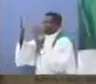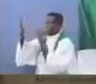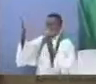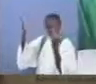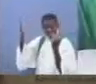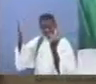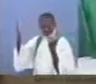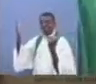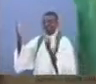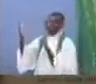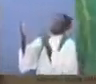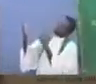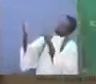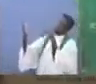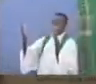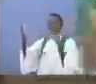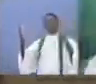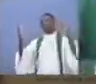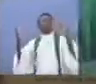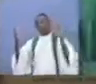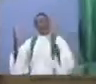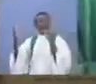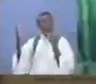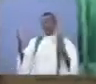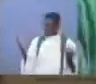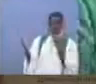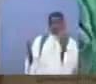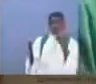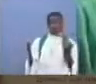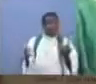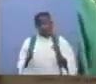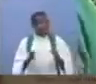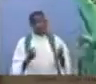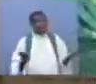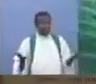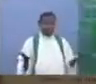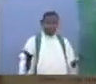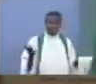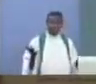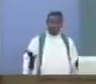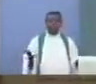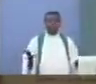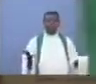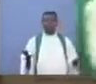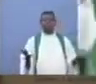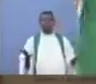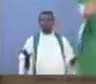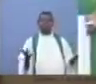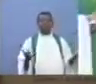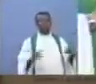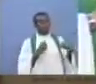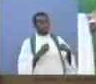travada. Tanto que um discípulo ficou impressionado e perguntou: mas Renoir, com tanta dor, por que que ainda o senhor